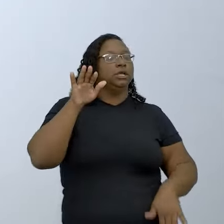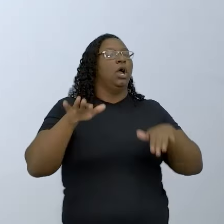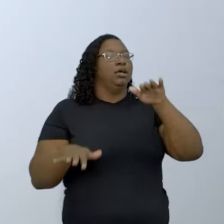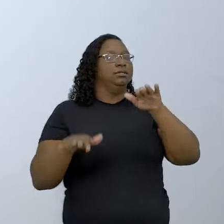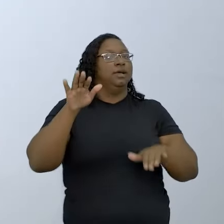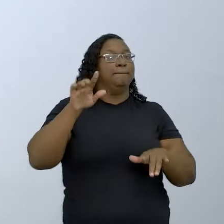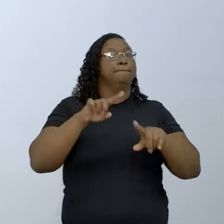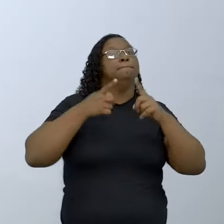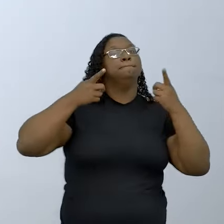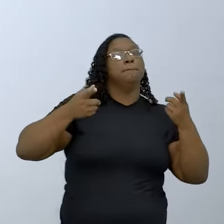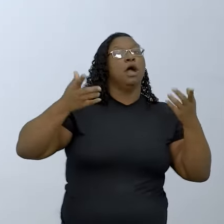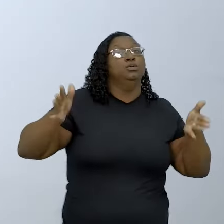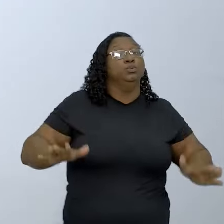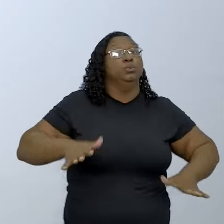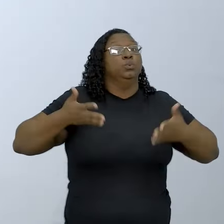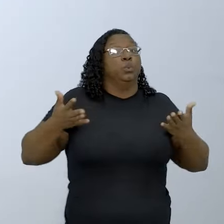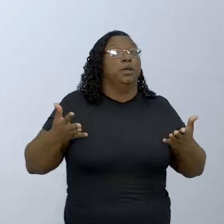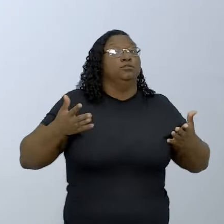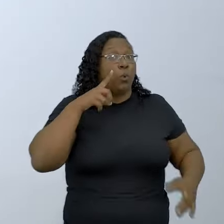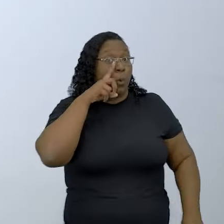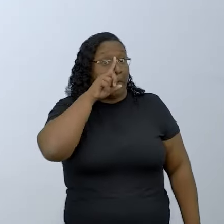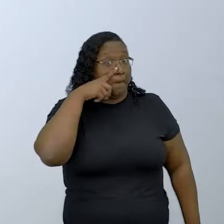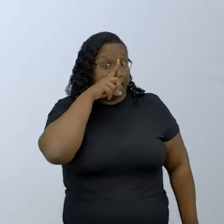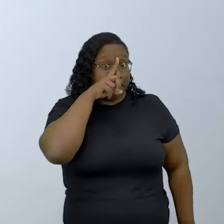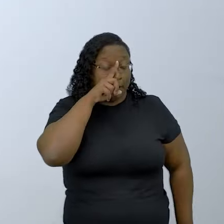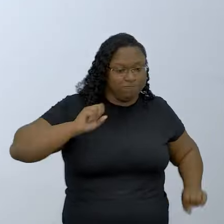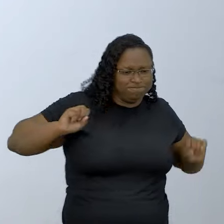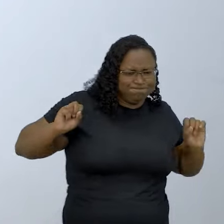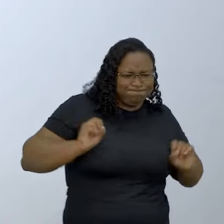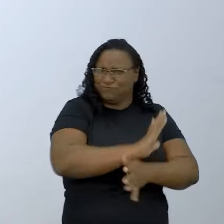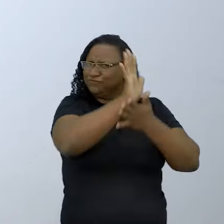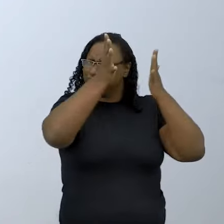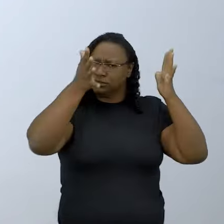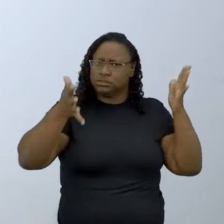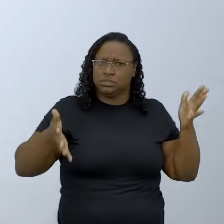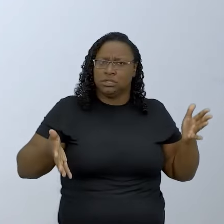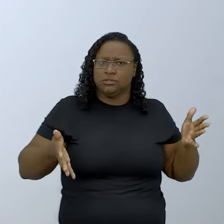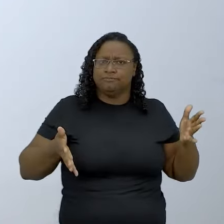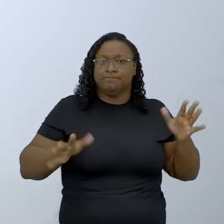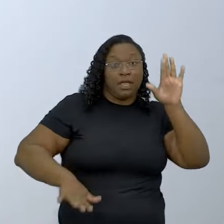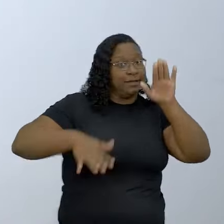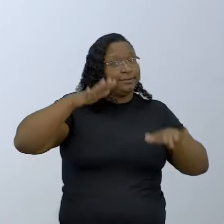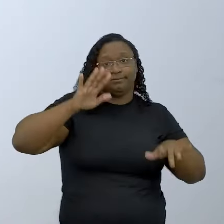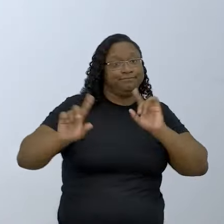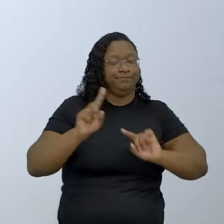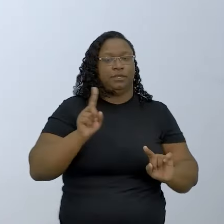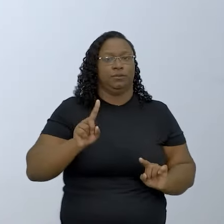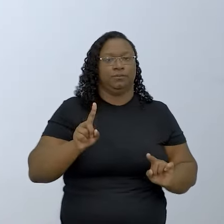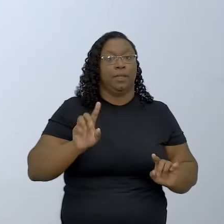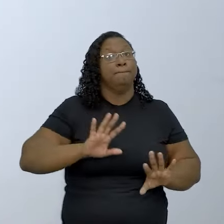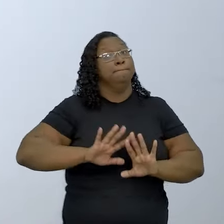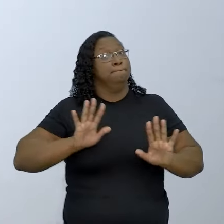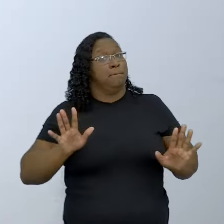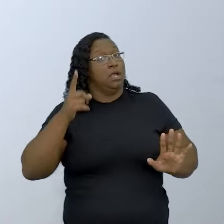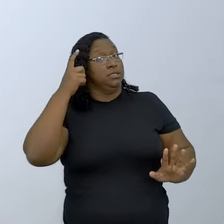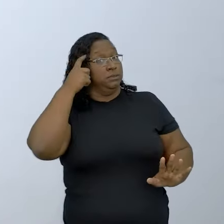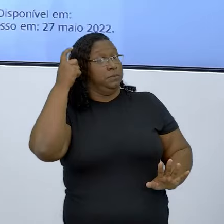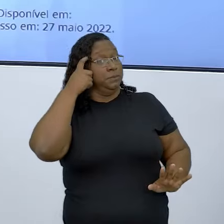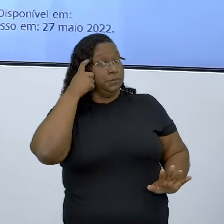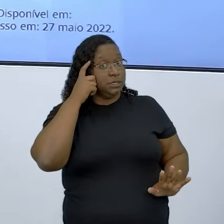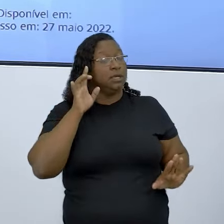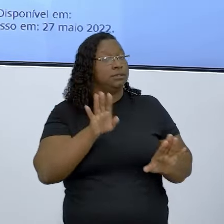falando sobre os desastres, né, os riscos, muitas vezes eles não são hierárquicos. Mas eles também são pensados de maneira